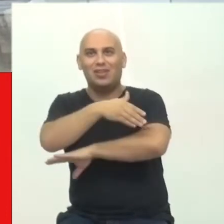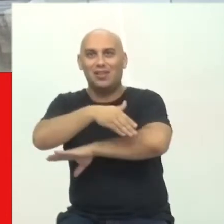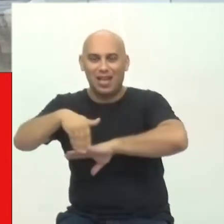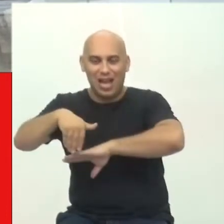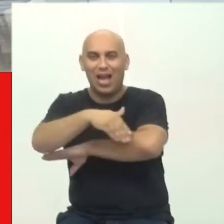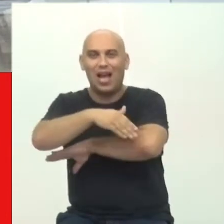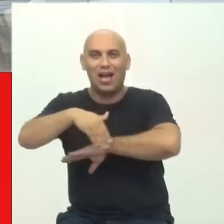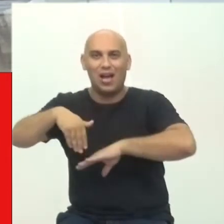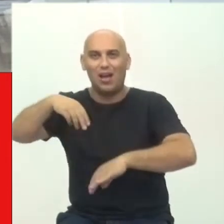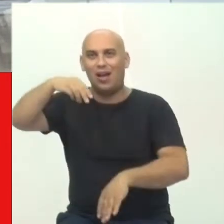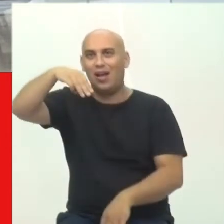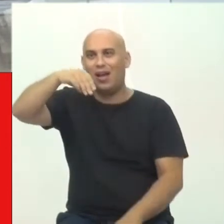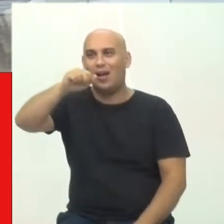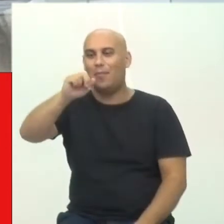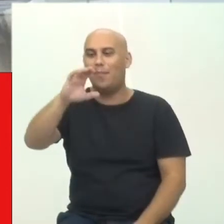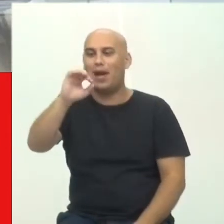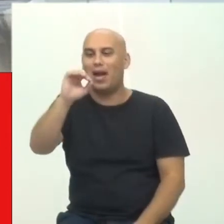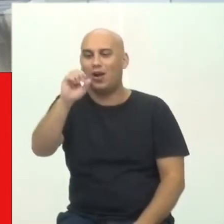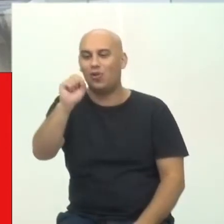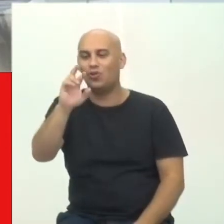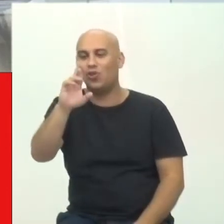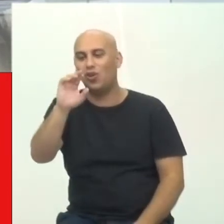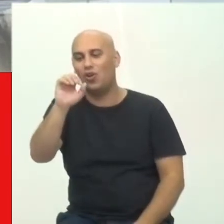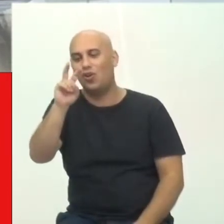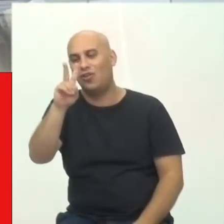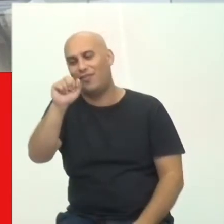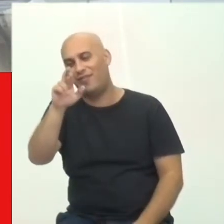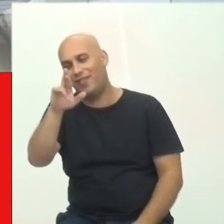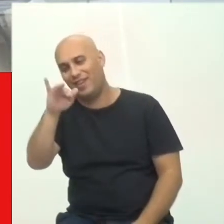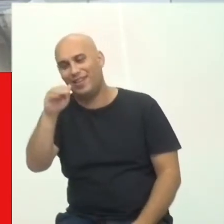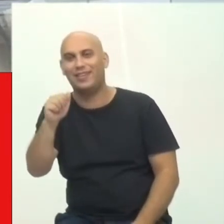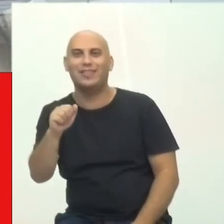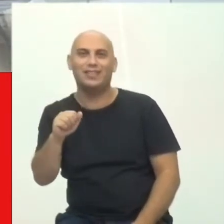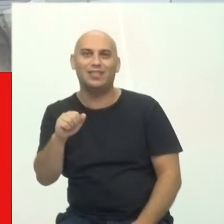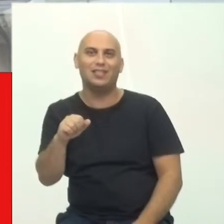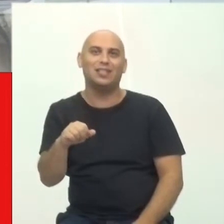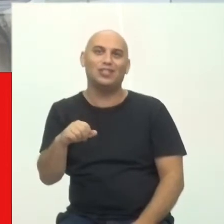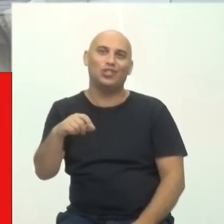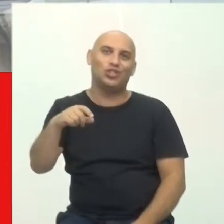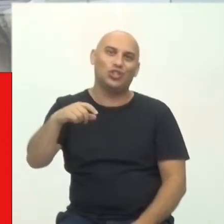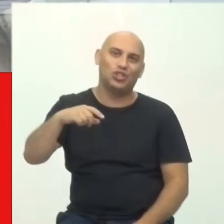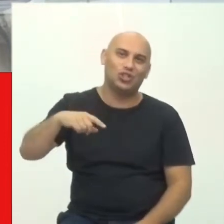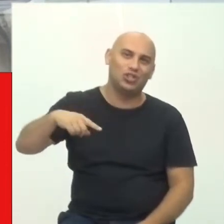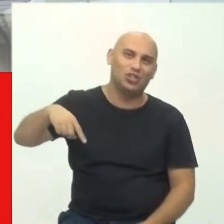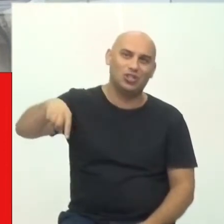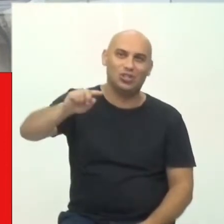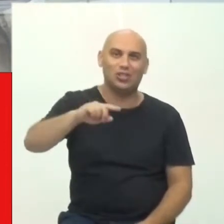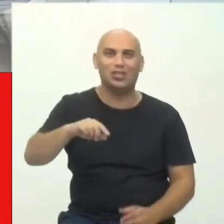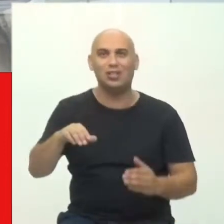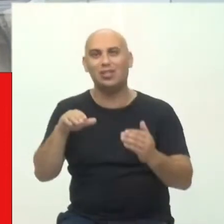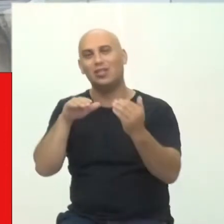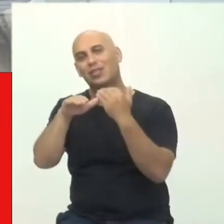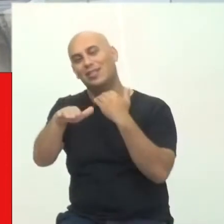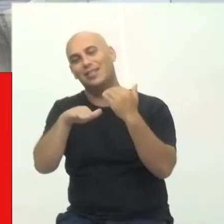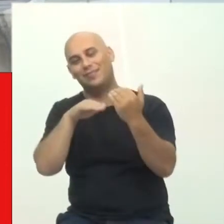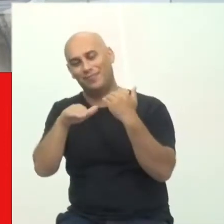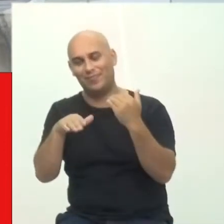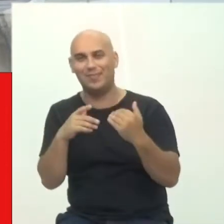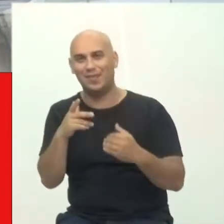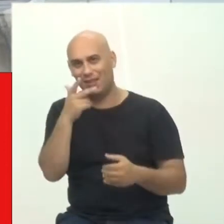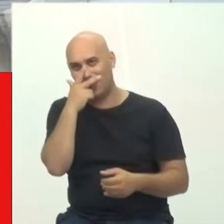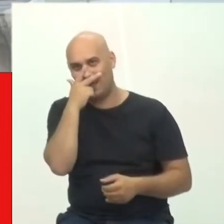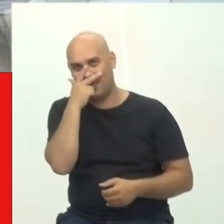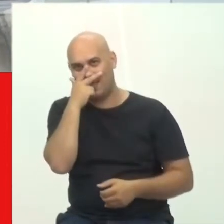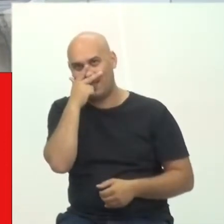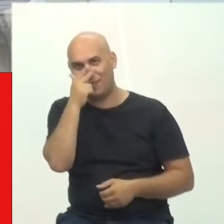Rovares. Então, o nosso vamos dizer, a malha viária central de Criciúma, ela é